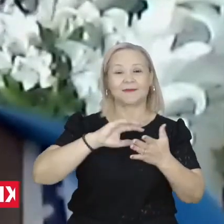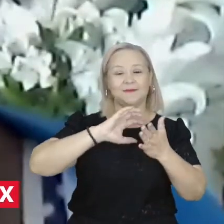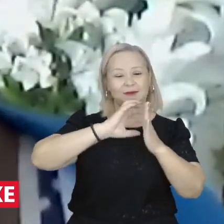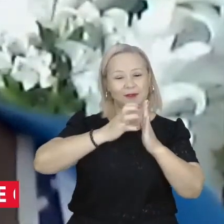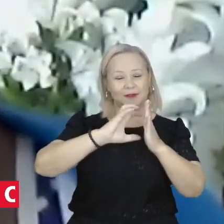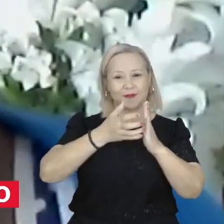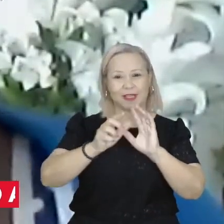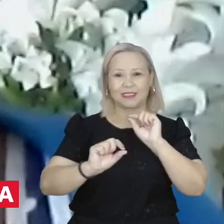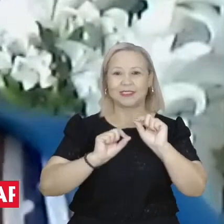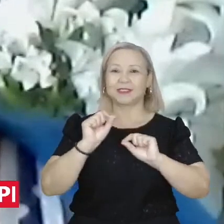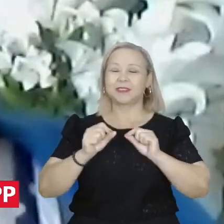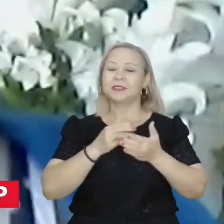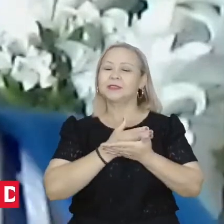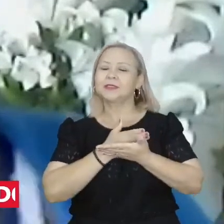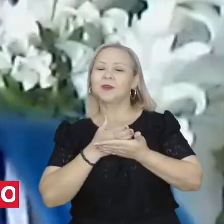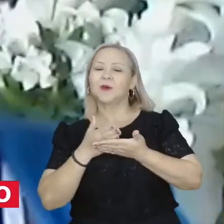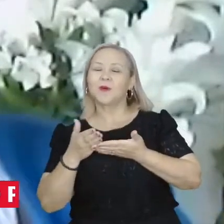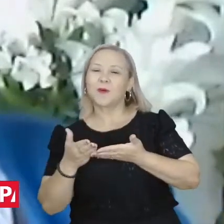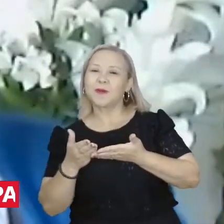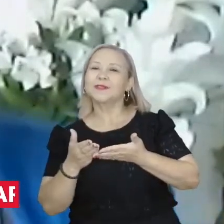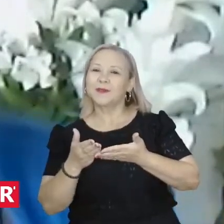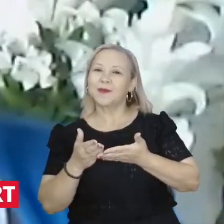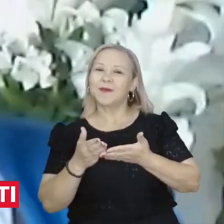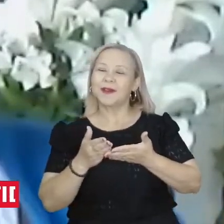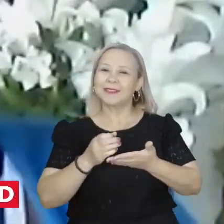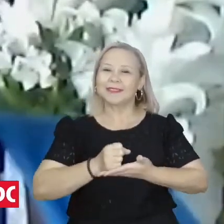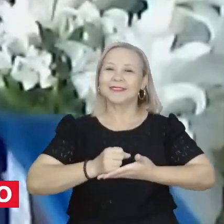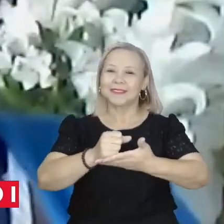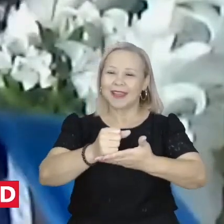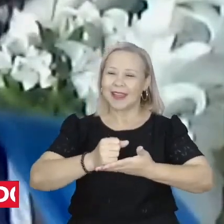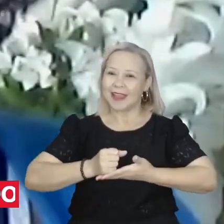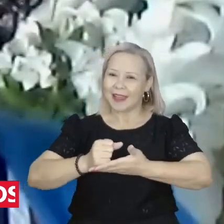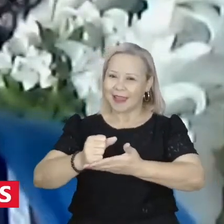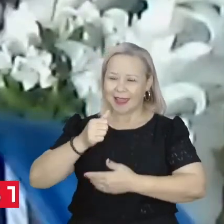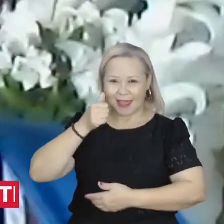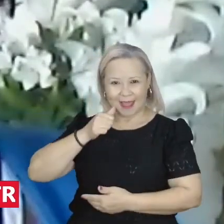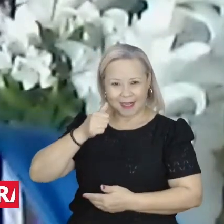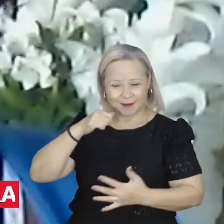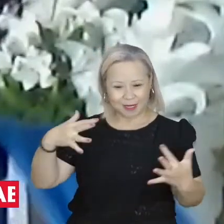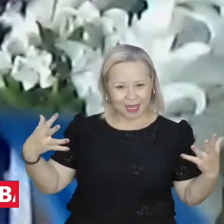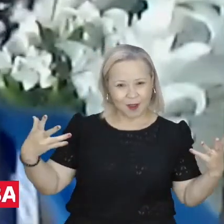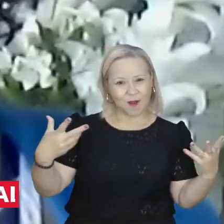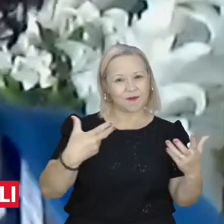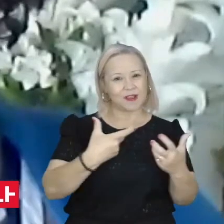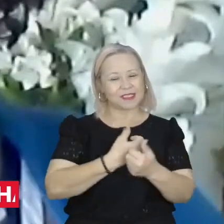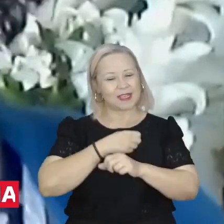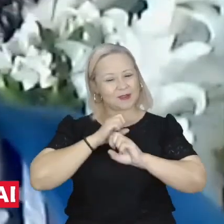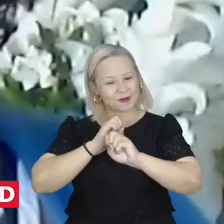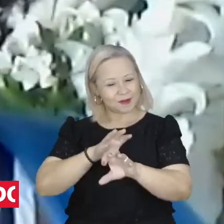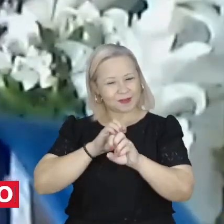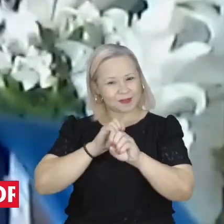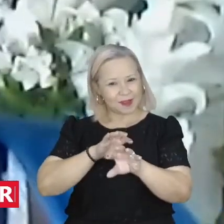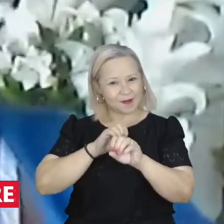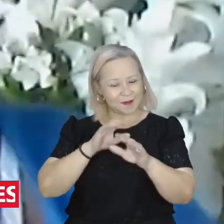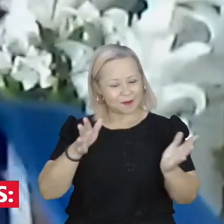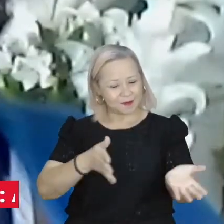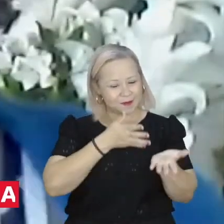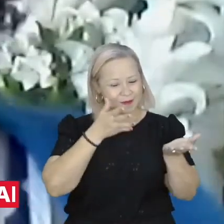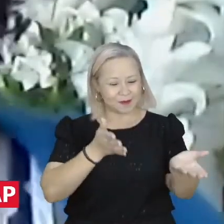negras fazendo as campanhas de nossos partidos e estamos